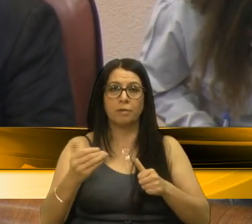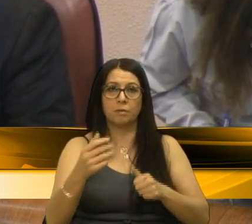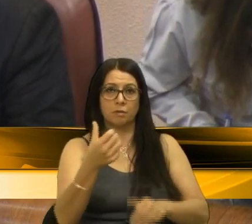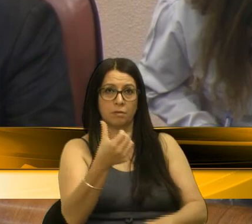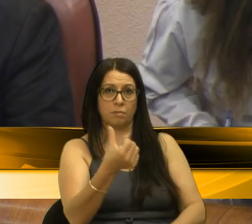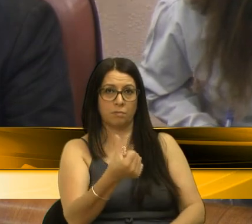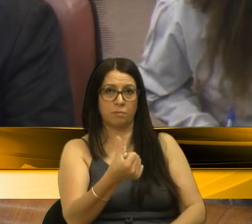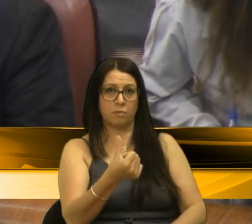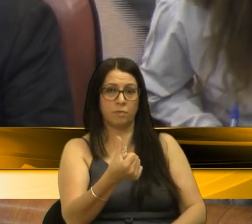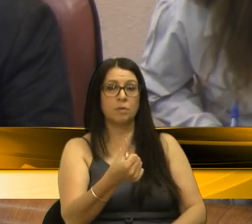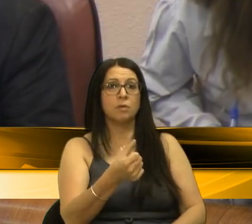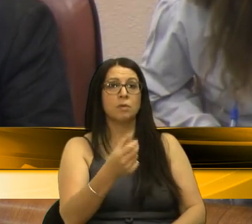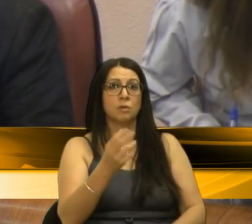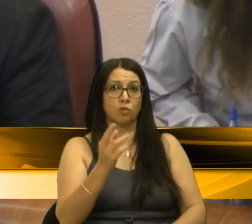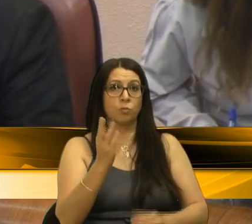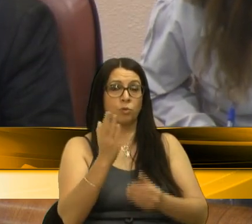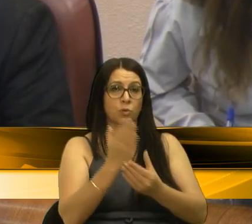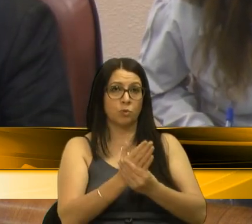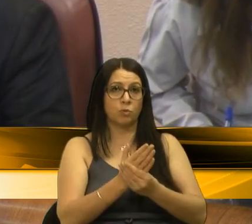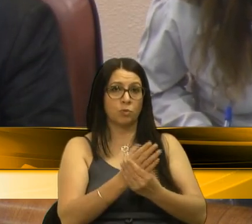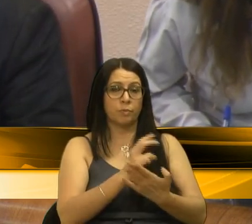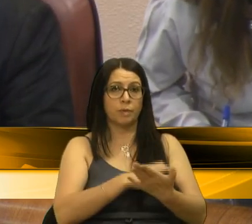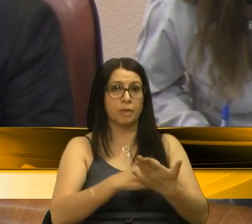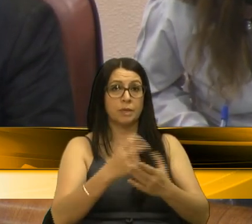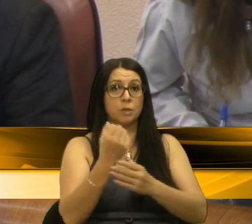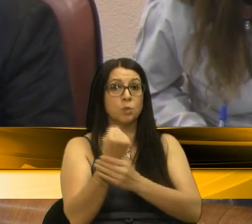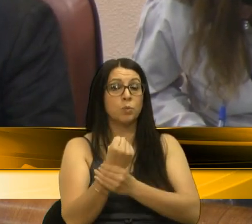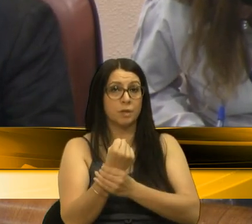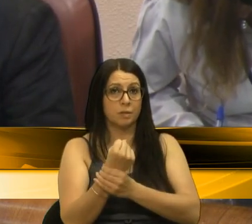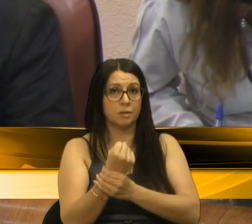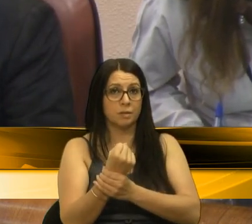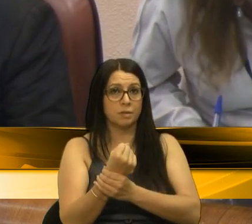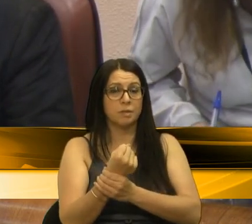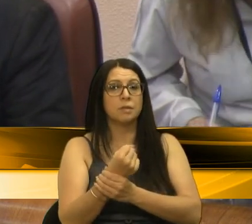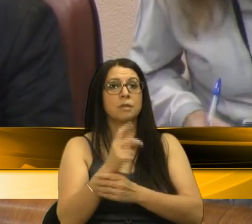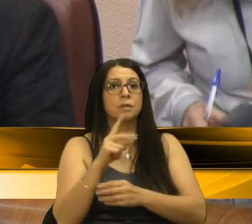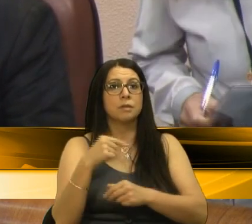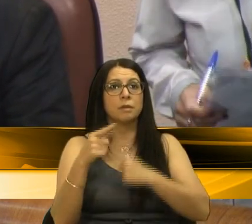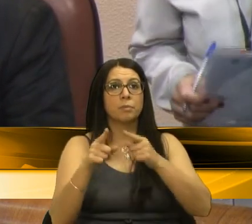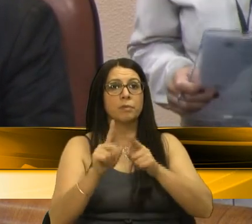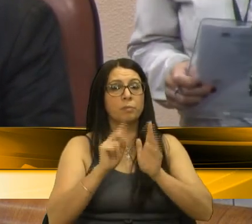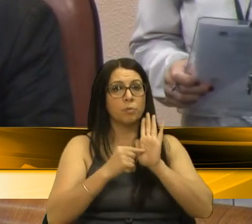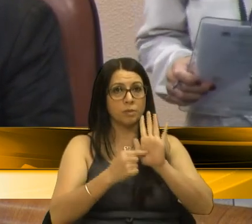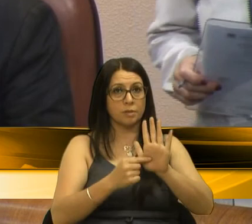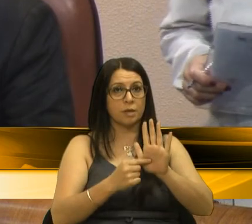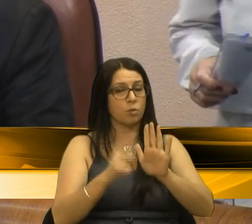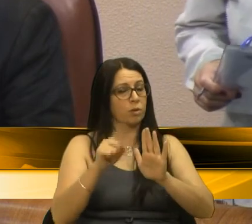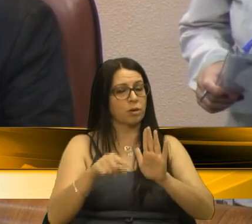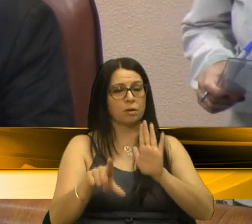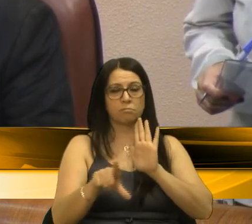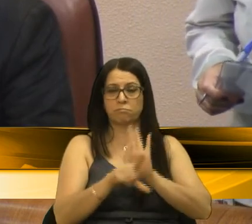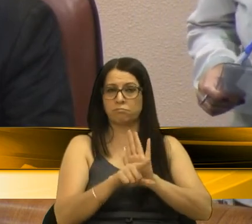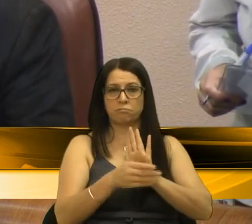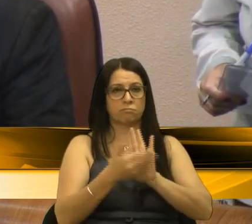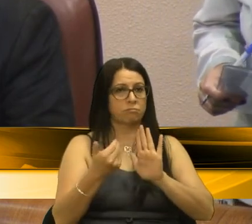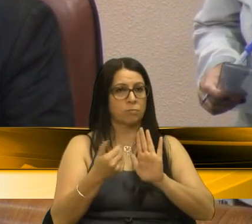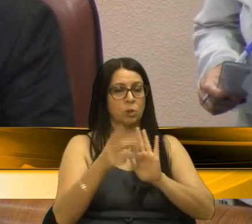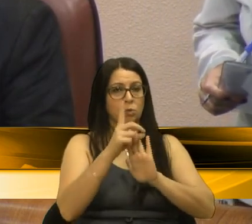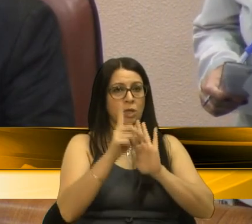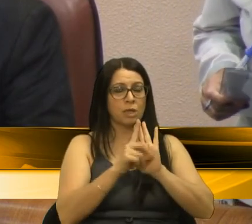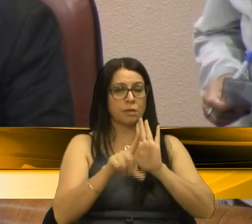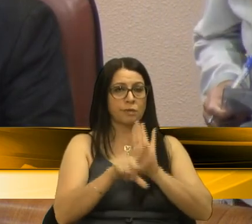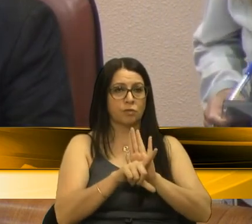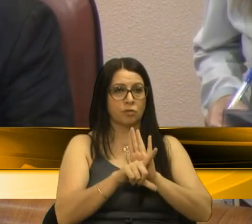dúzia. Recurso em mandato de segurança a que se dá provimento para declarar a ilegalidade do decreto legislativo